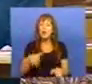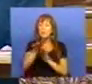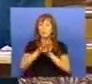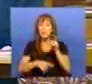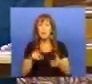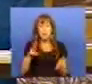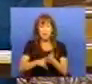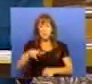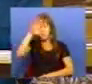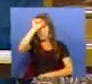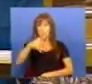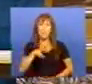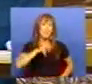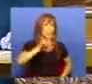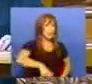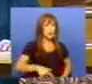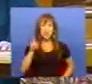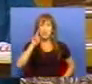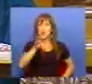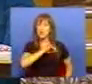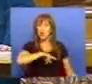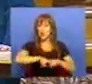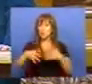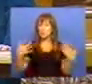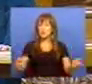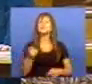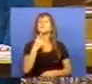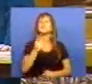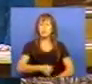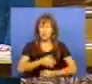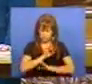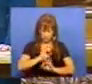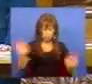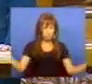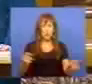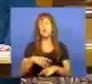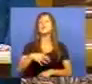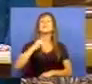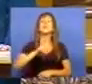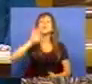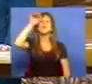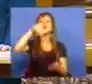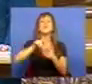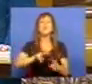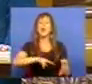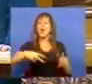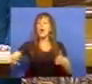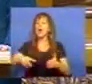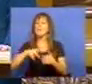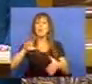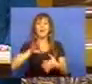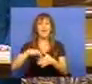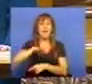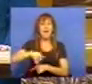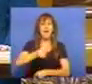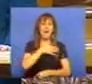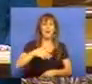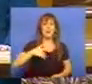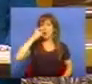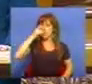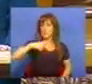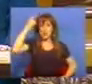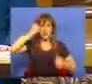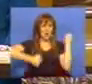Governo. Os portugueses, Sras. e Srs. Deputados, perceberam perfeitamente o sentido e o resultado das reformas na saúde. O povo